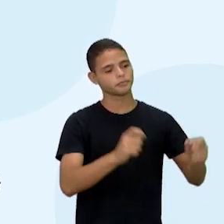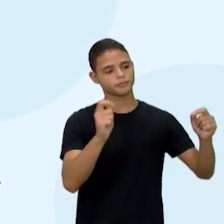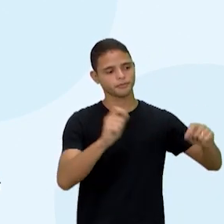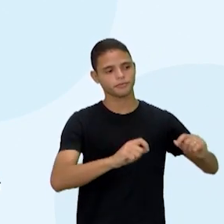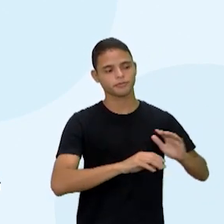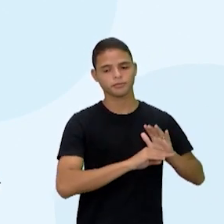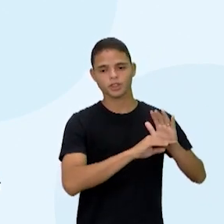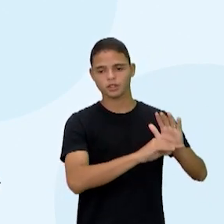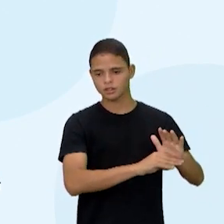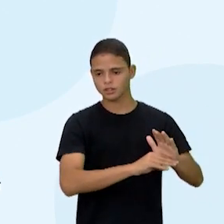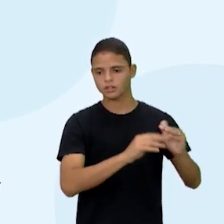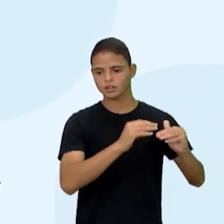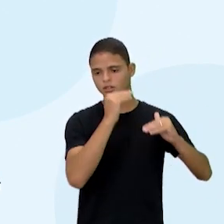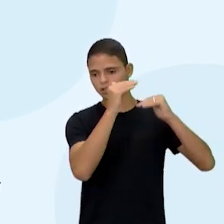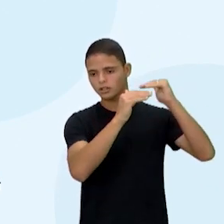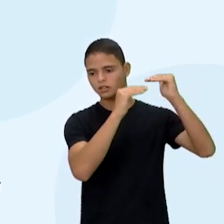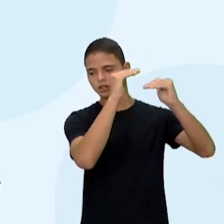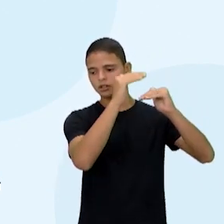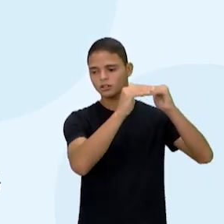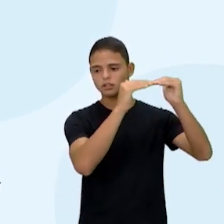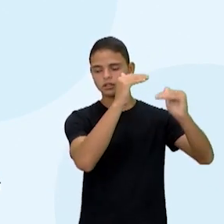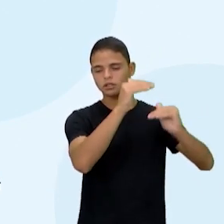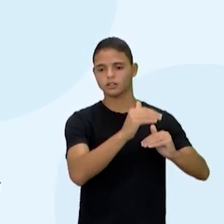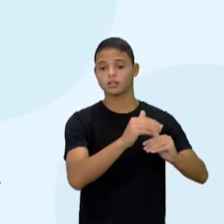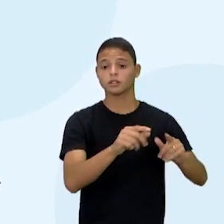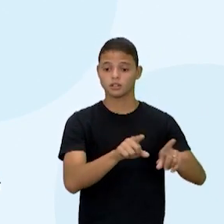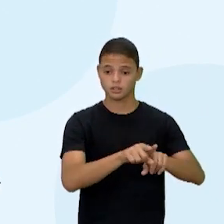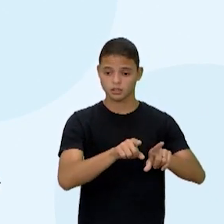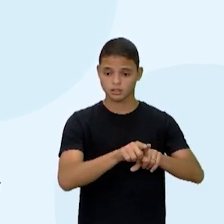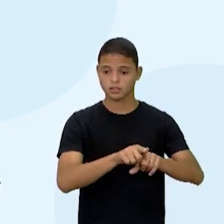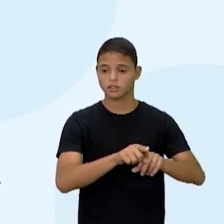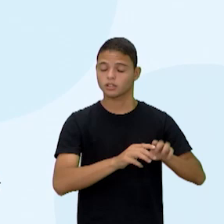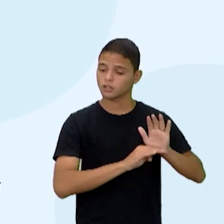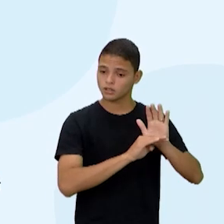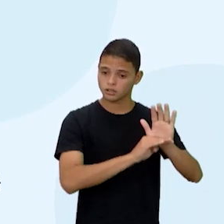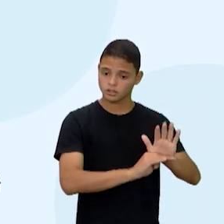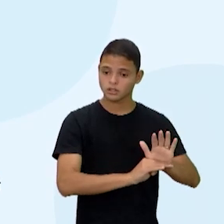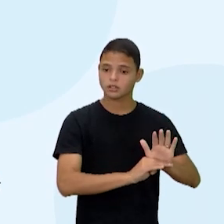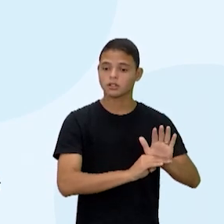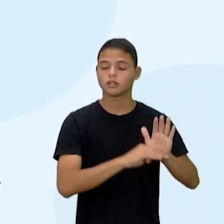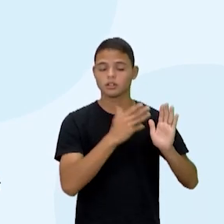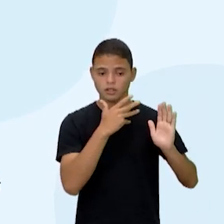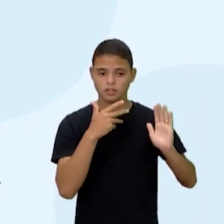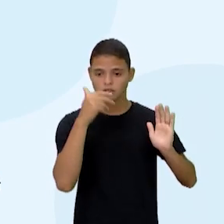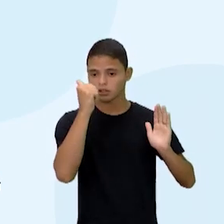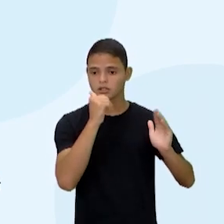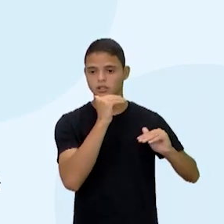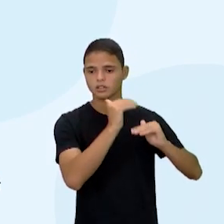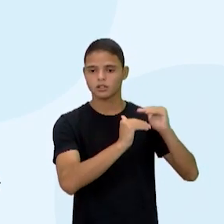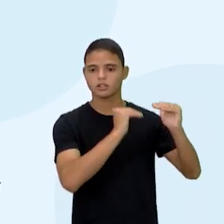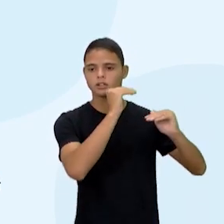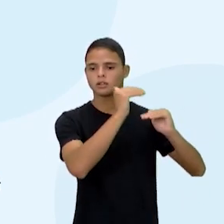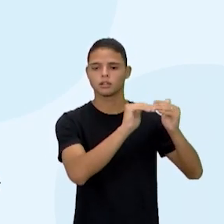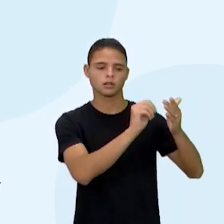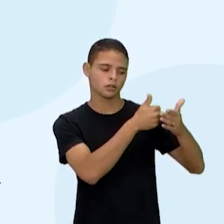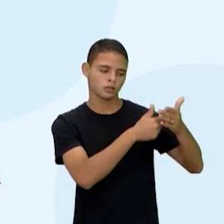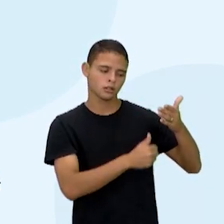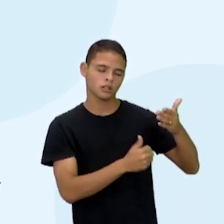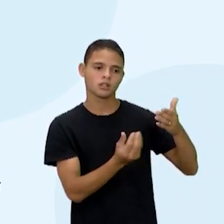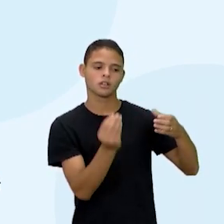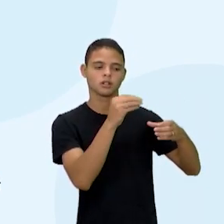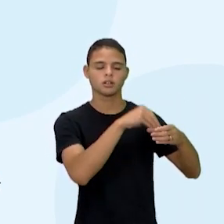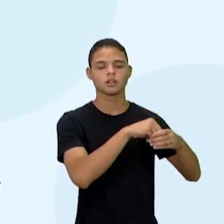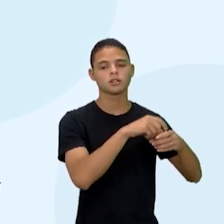favorece o desenvolvimento e favorece o desempenho desses estudantes, não só nas avaliações externas, mas